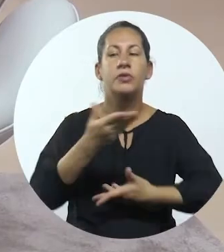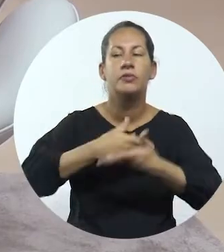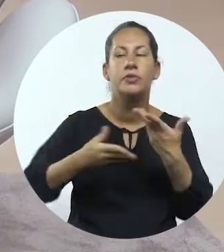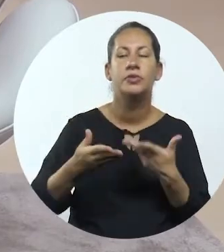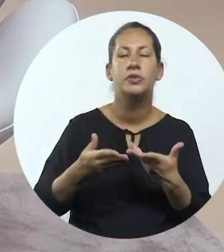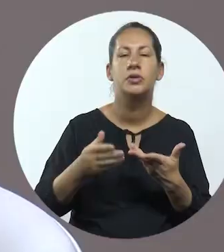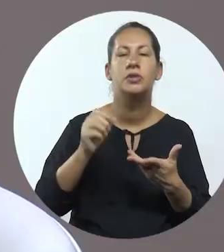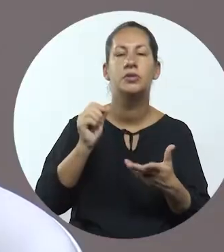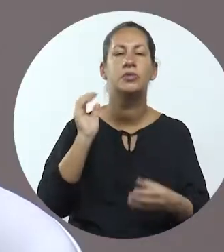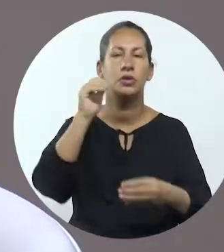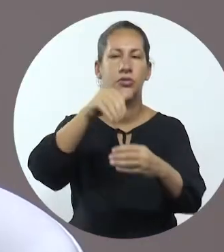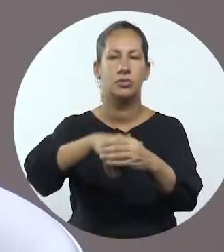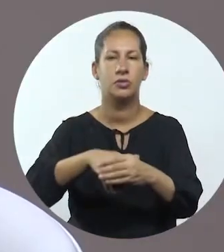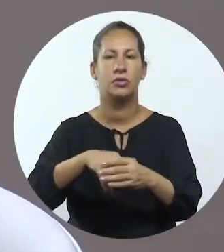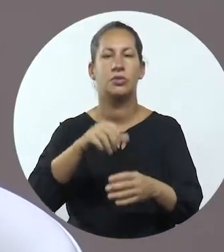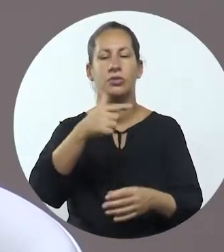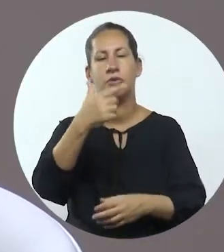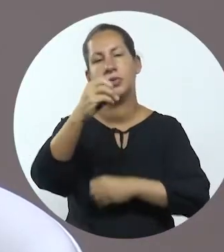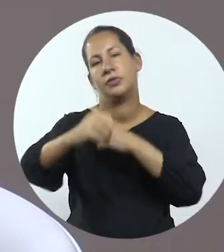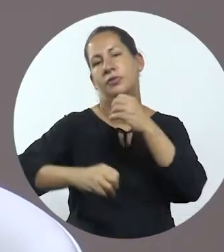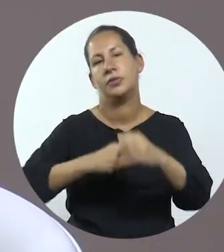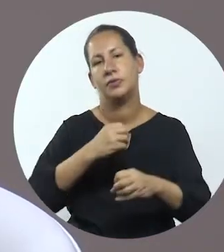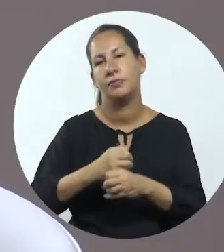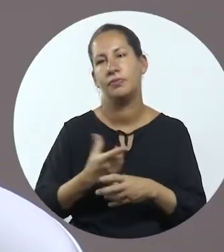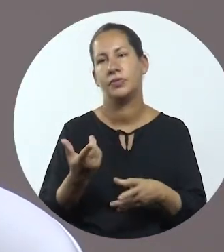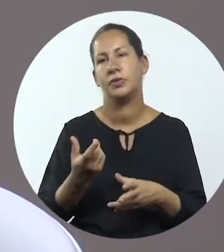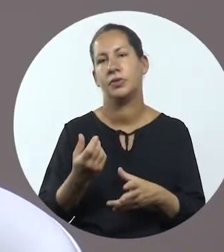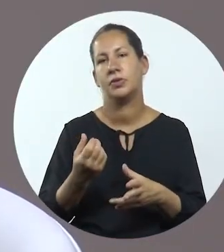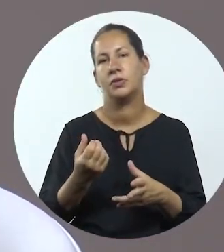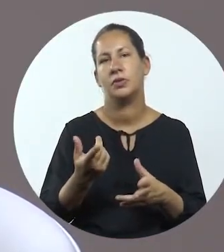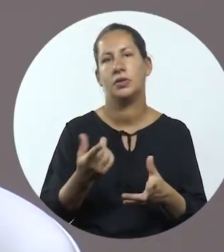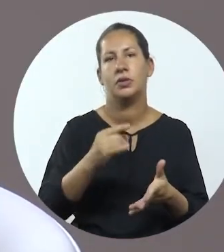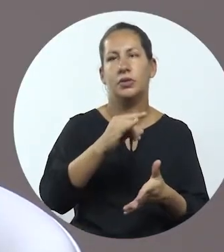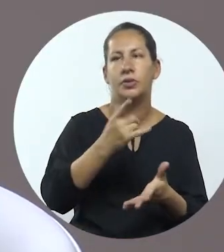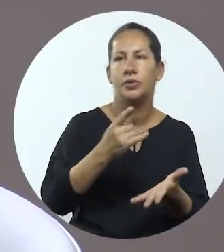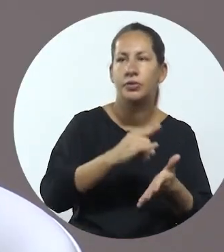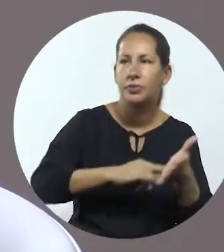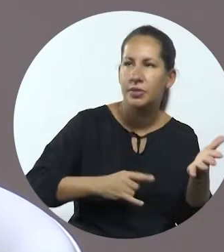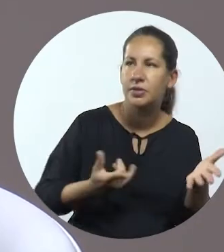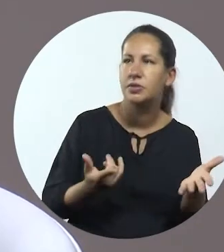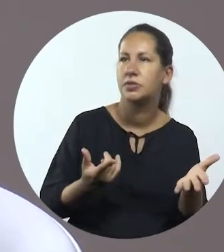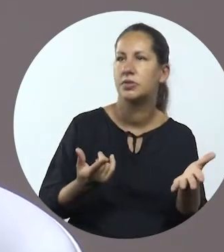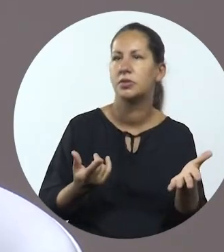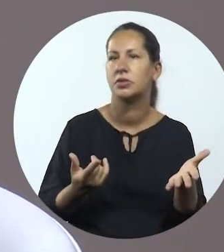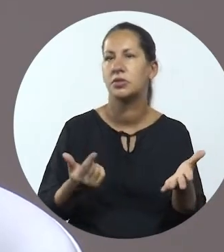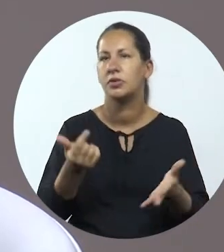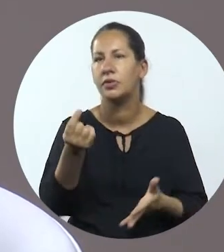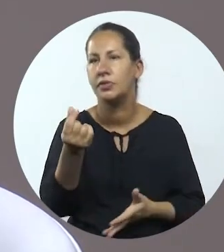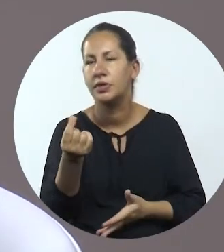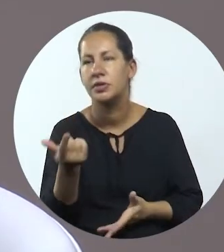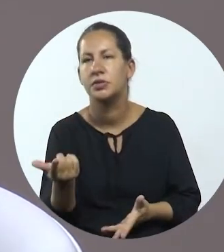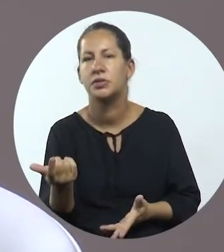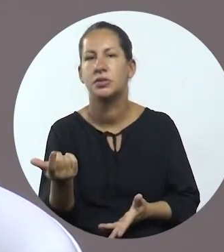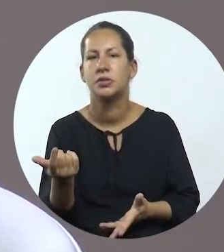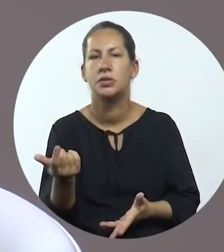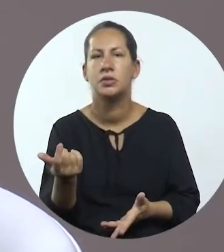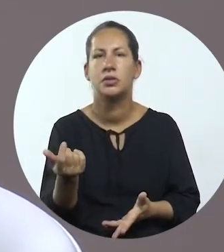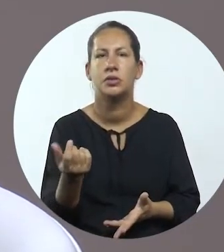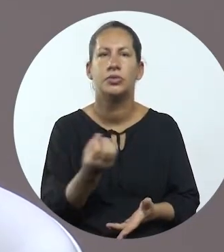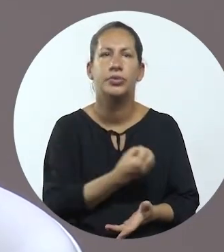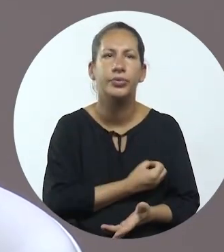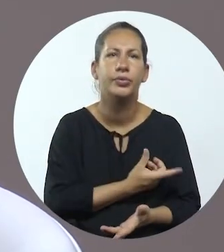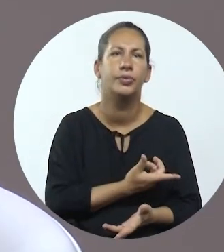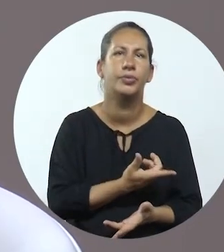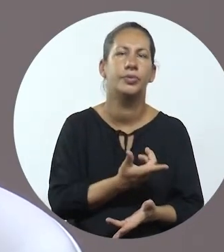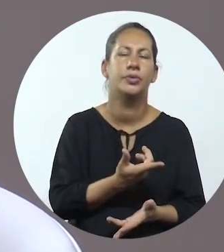processo eleitoral das eleições de 2020. A movimentação financeira, a destinação de cotas do